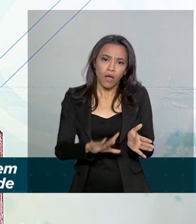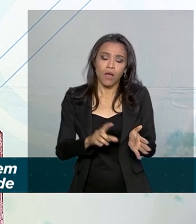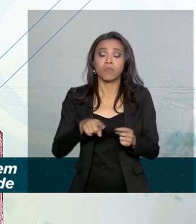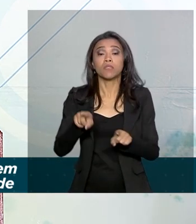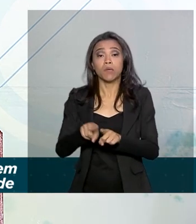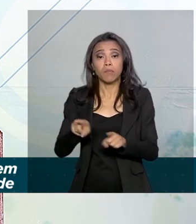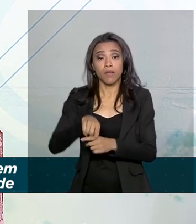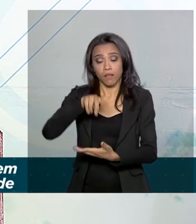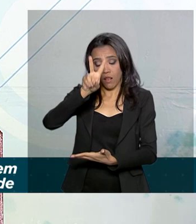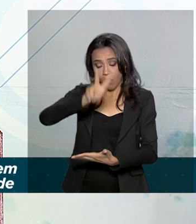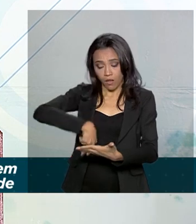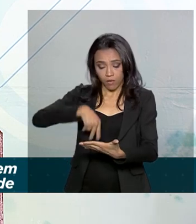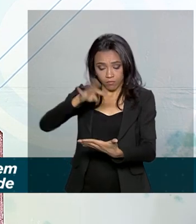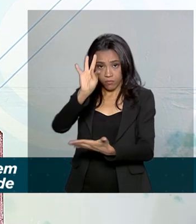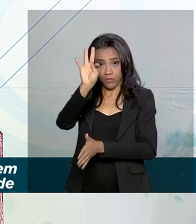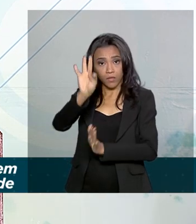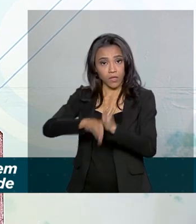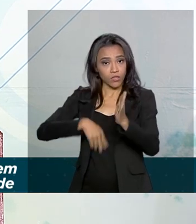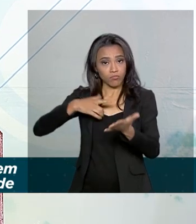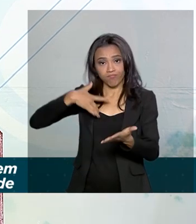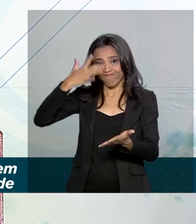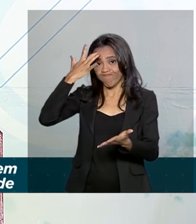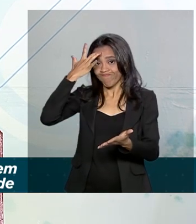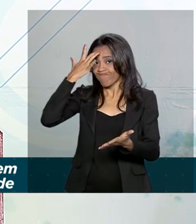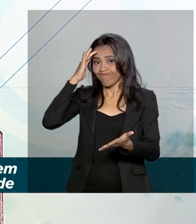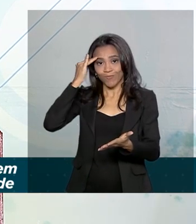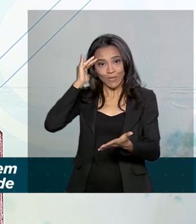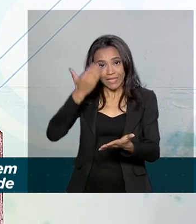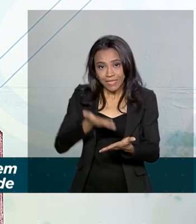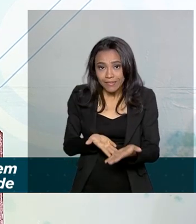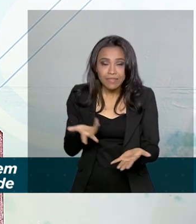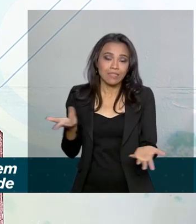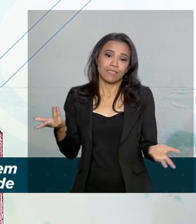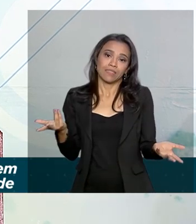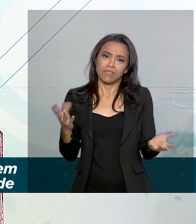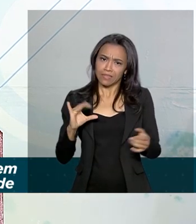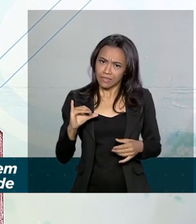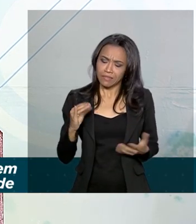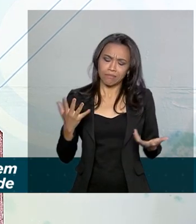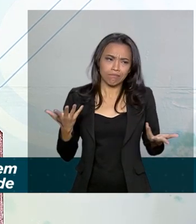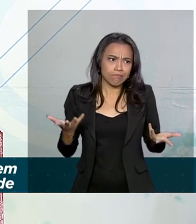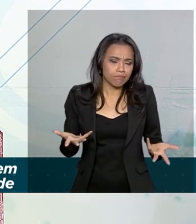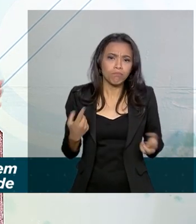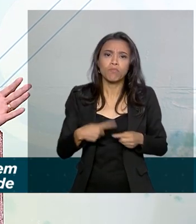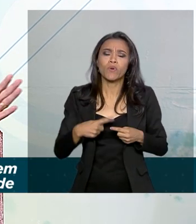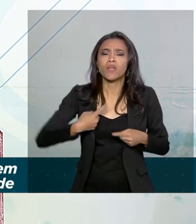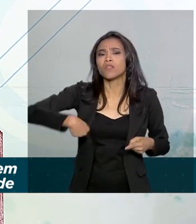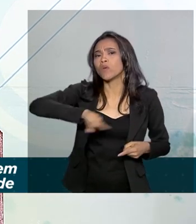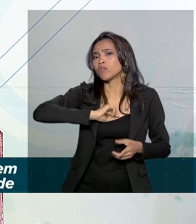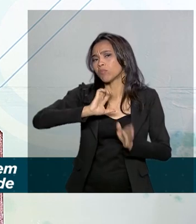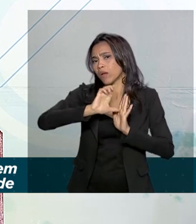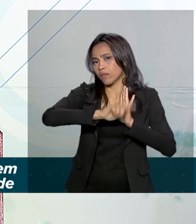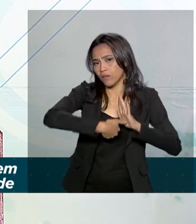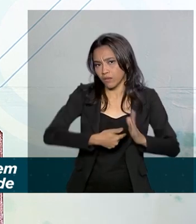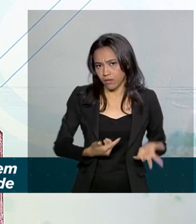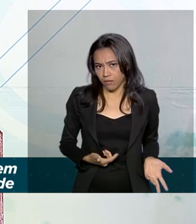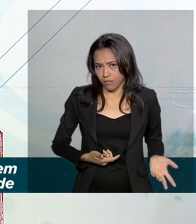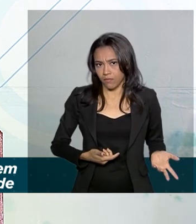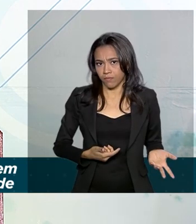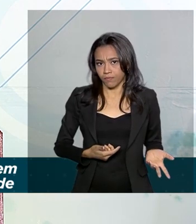de textos e na questão de ciência também. Por que estamos lá para trás? Que para esses que até há